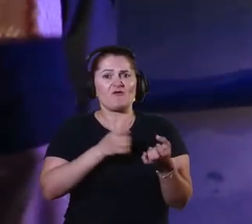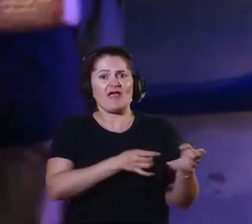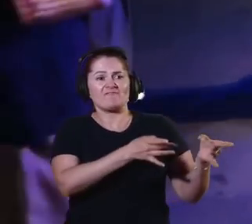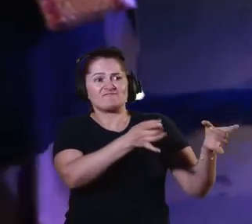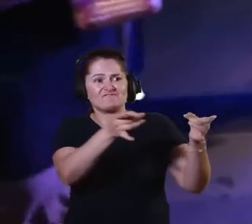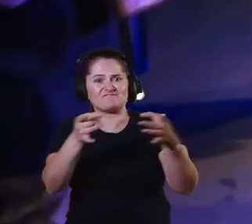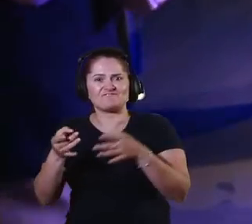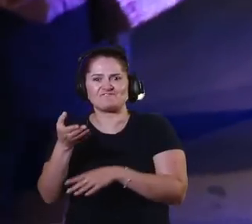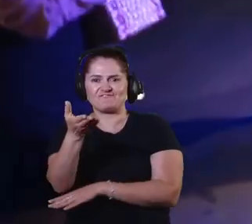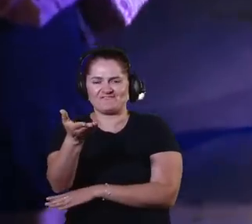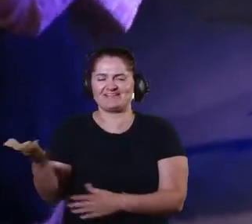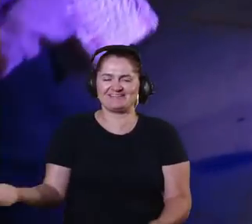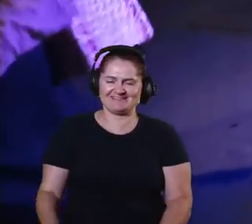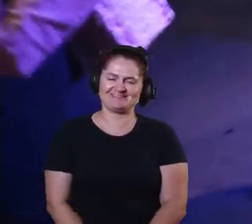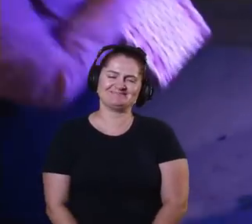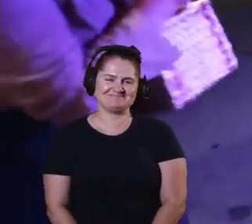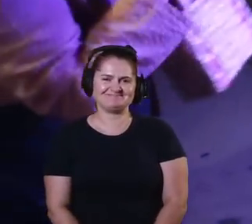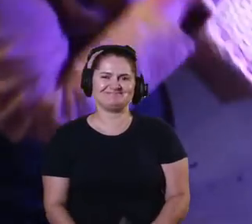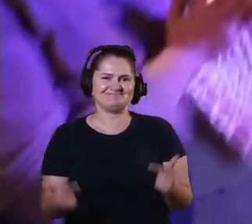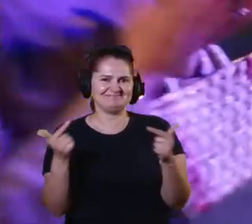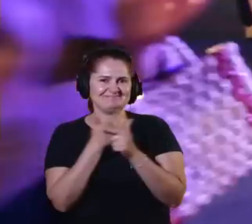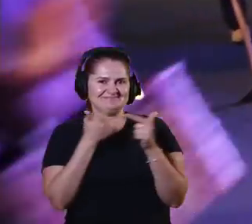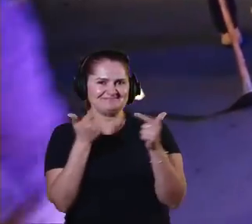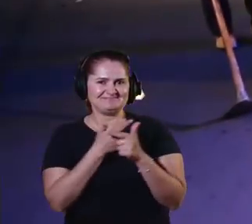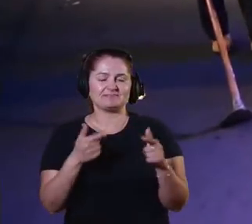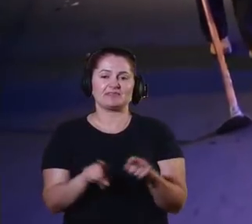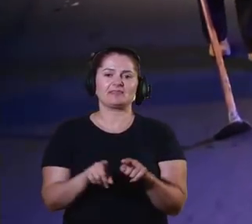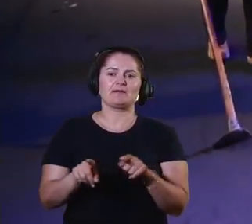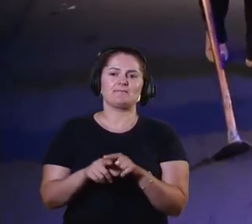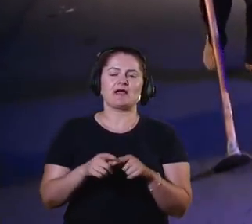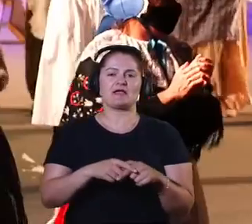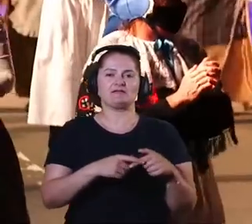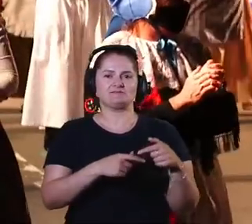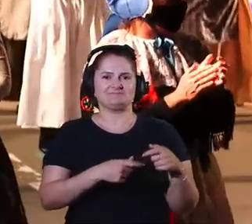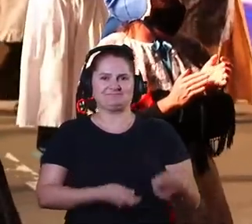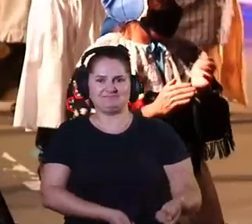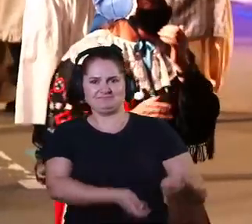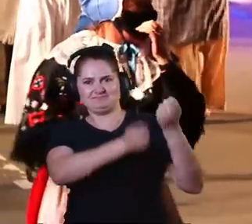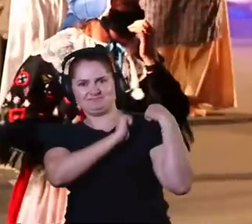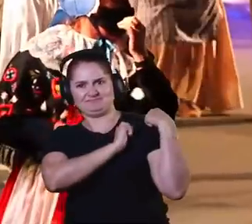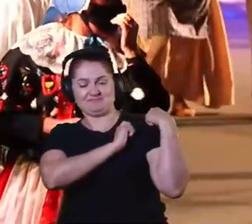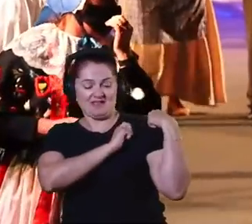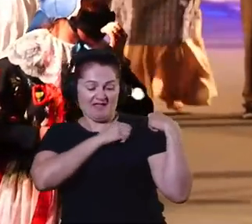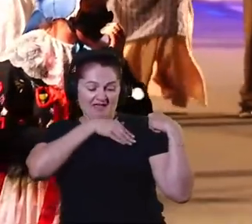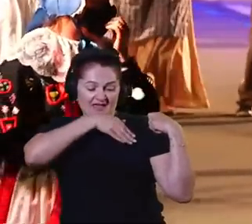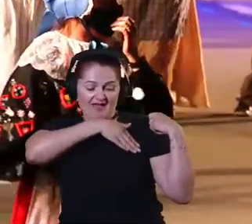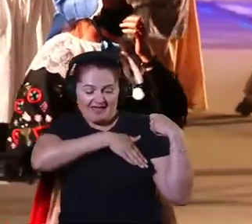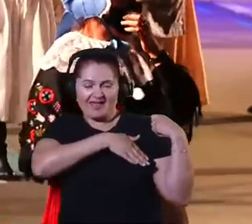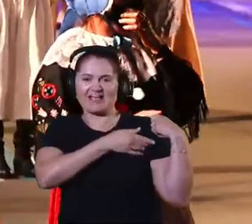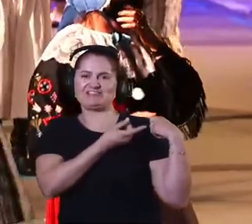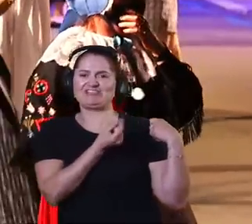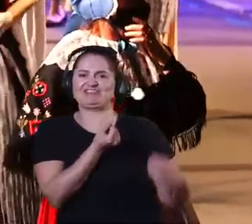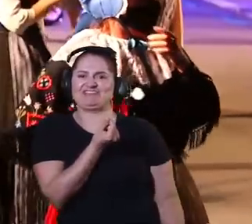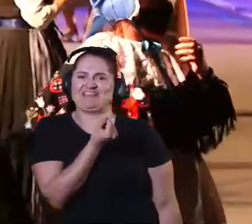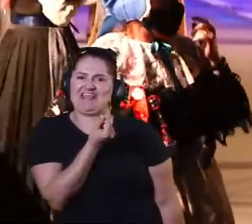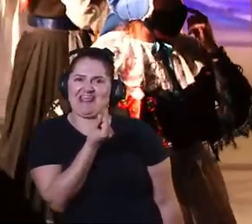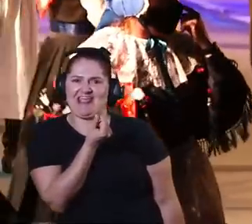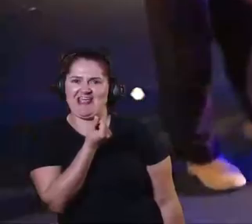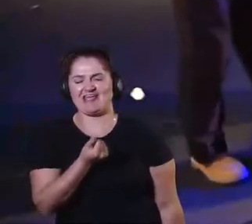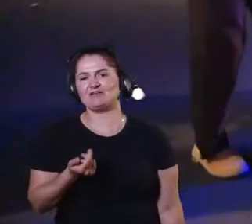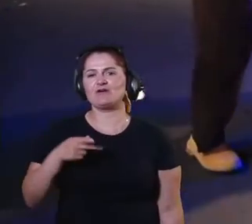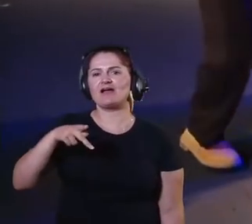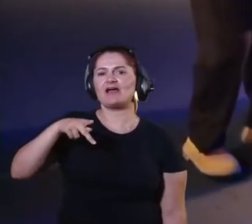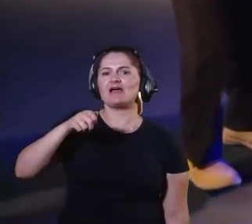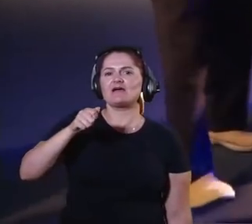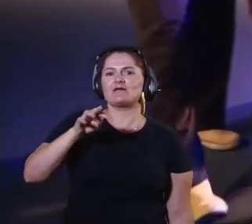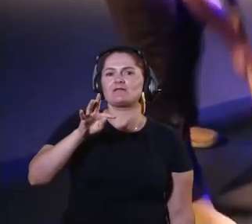lá pegar, né? É isso aí. E a malinha de garupa ali, Zé, tá já está cheia de dinheiro, né? O Potter ali, Jorge Potter, é família de músicos,